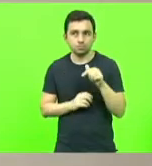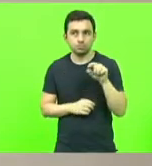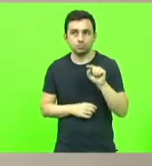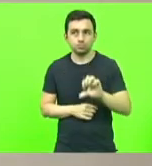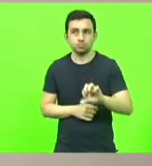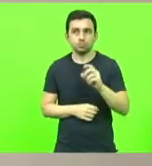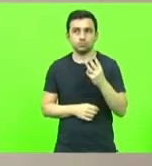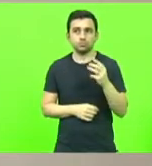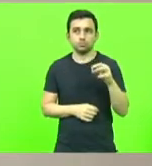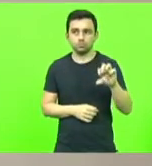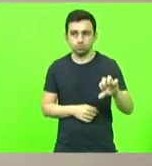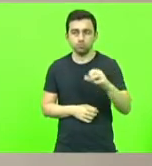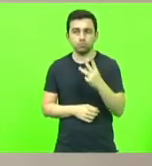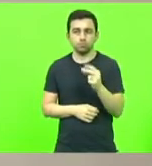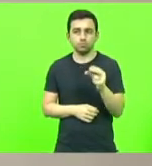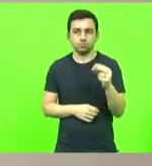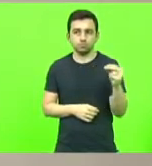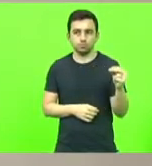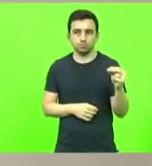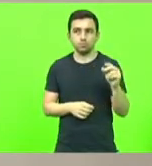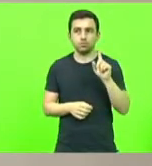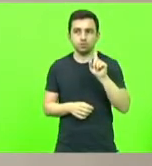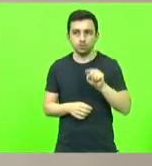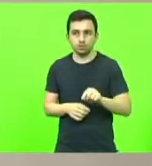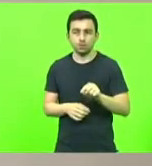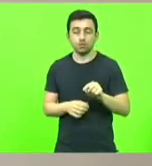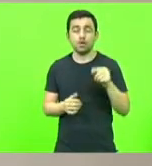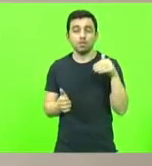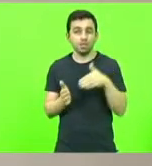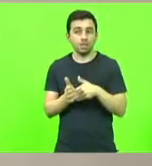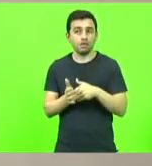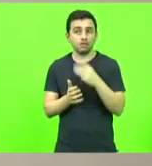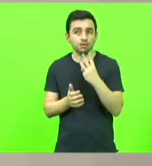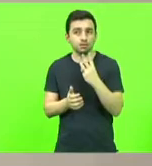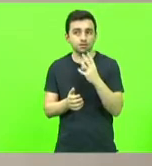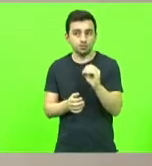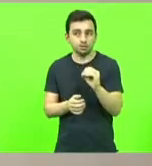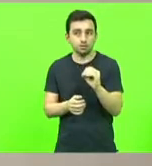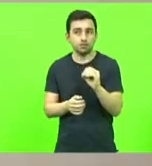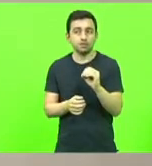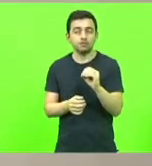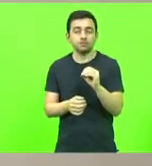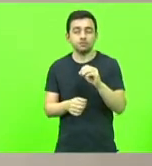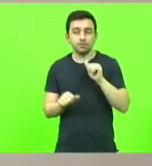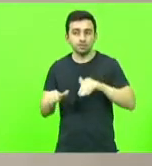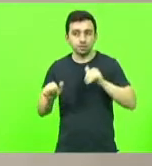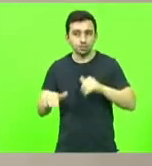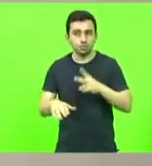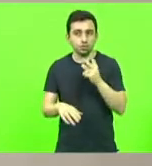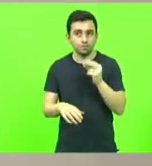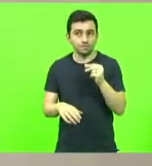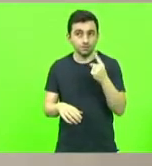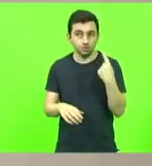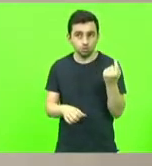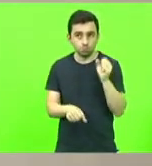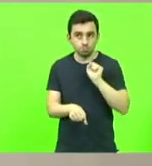17.939/2020, que suspende até 30 de setembro de 2021 a